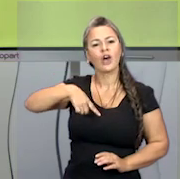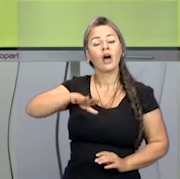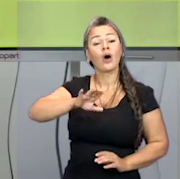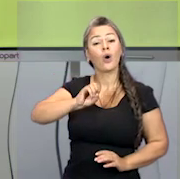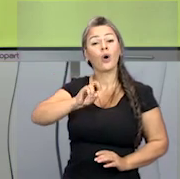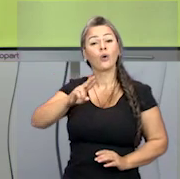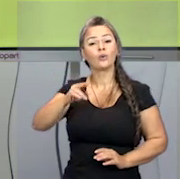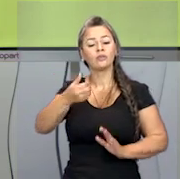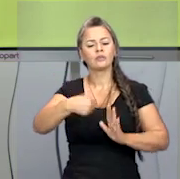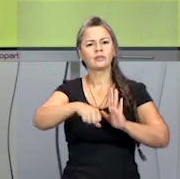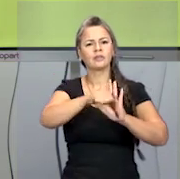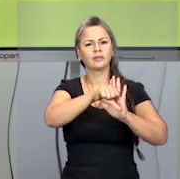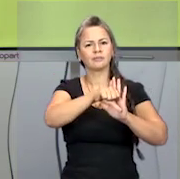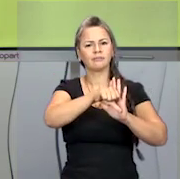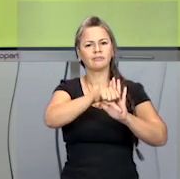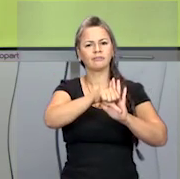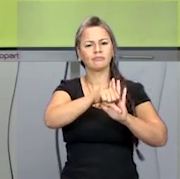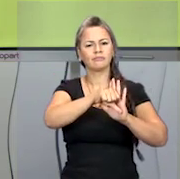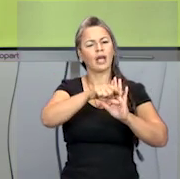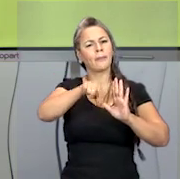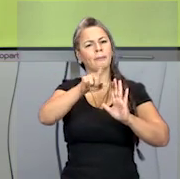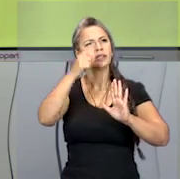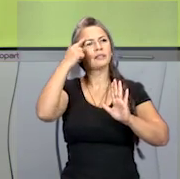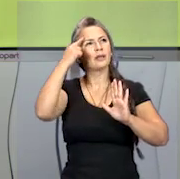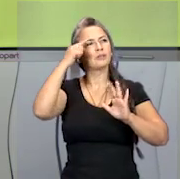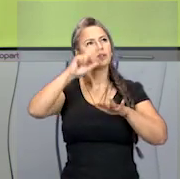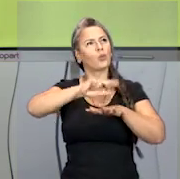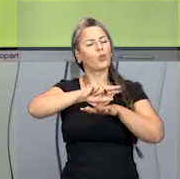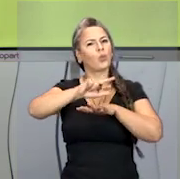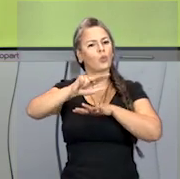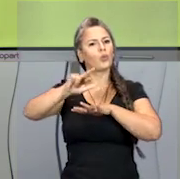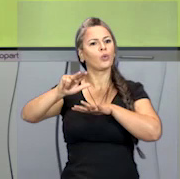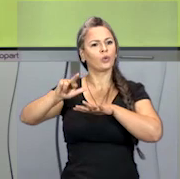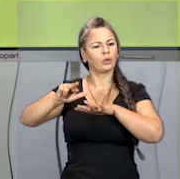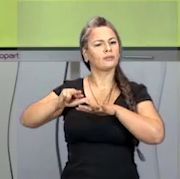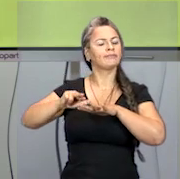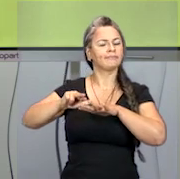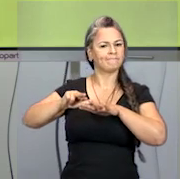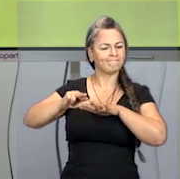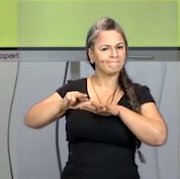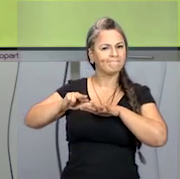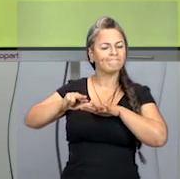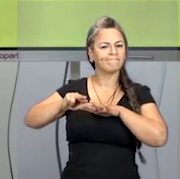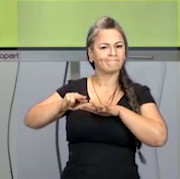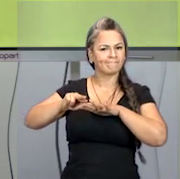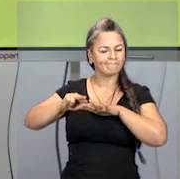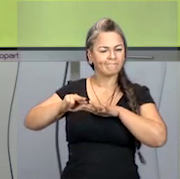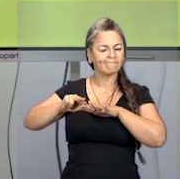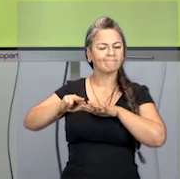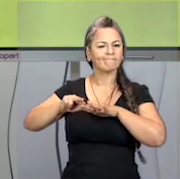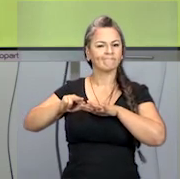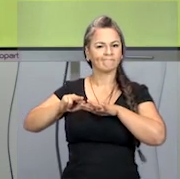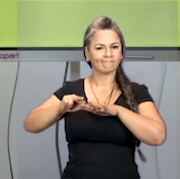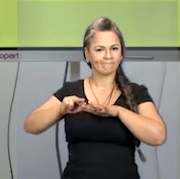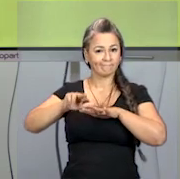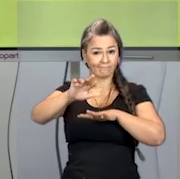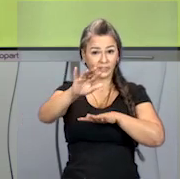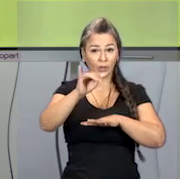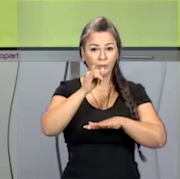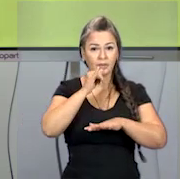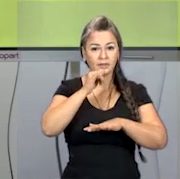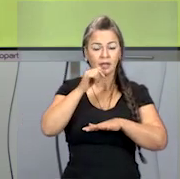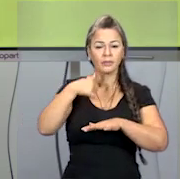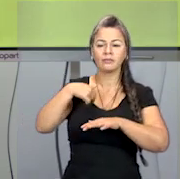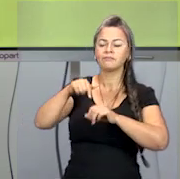de violência, como podemos pensar em vários tipos de crime e criminosos. Então, quando vemos na